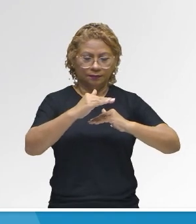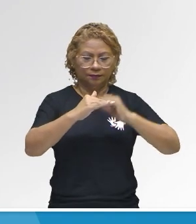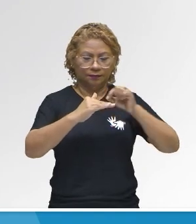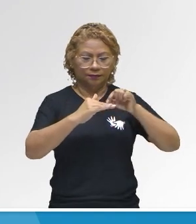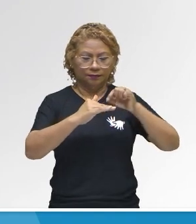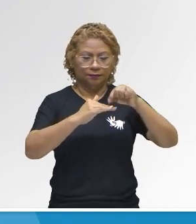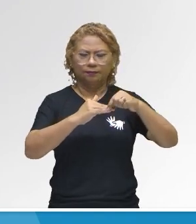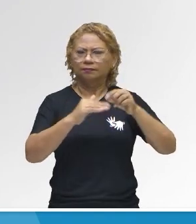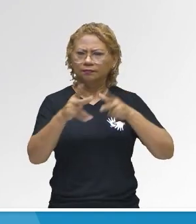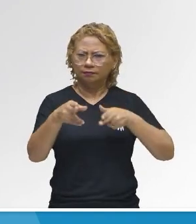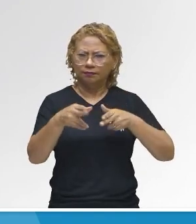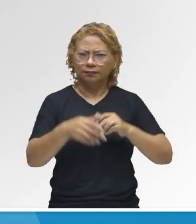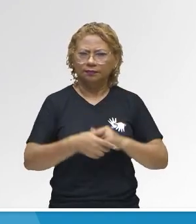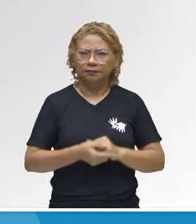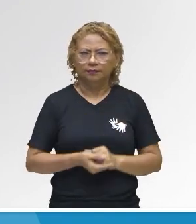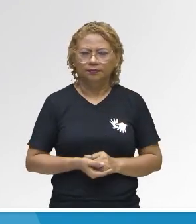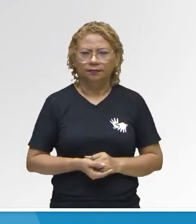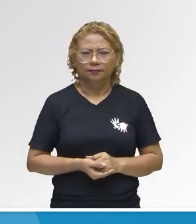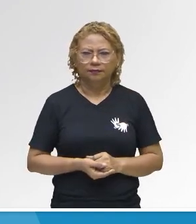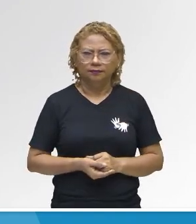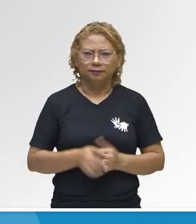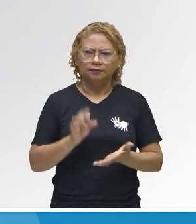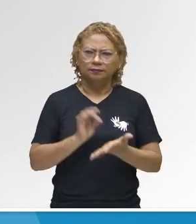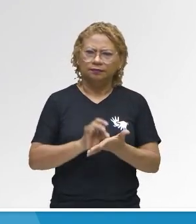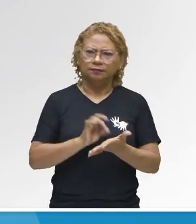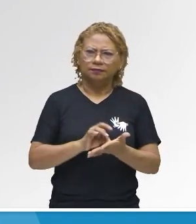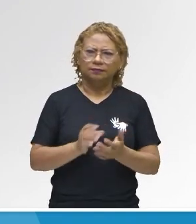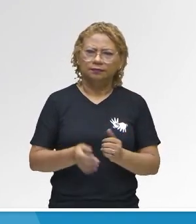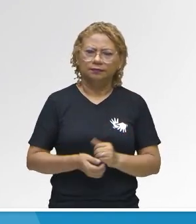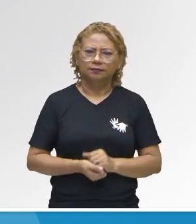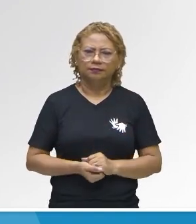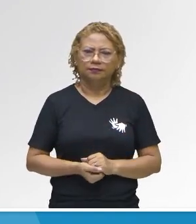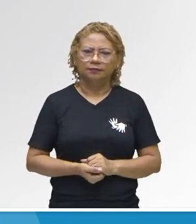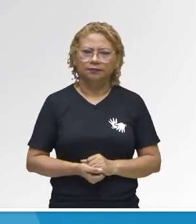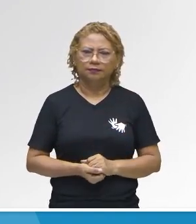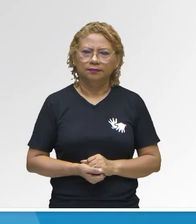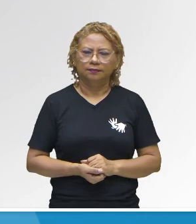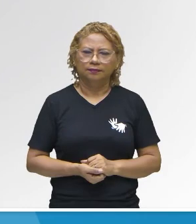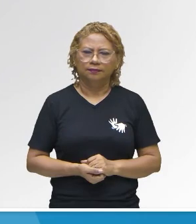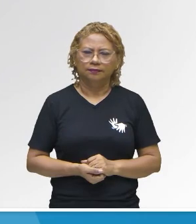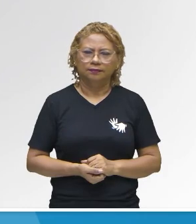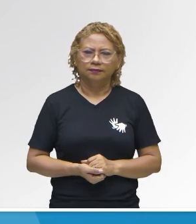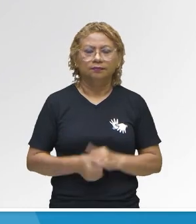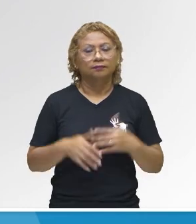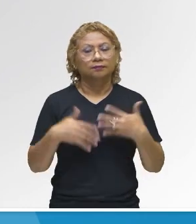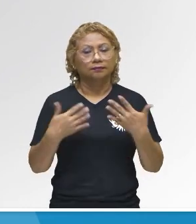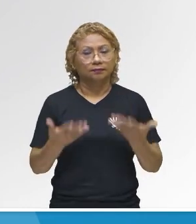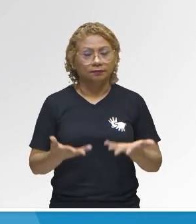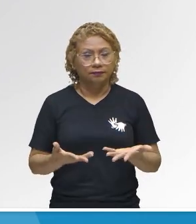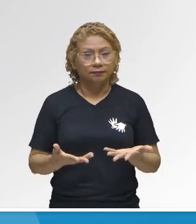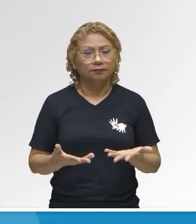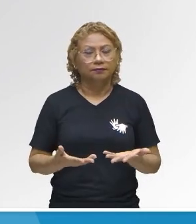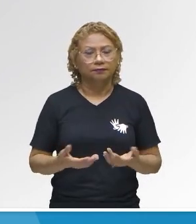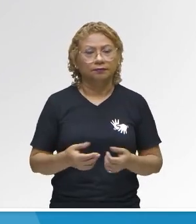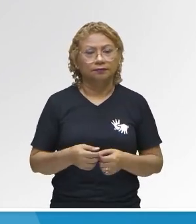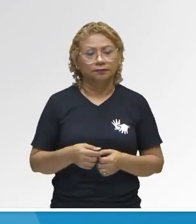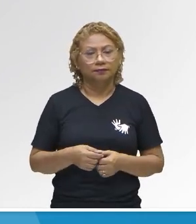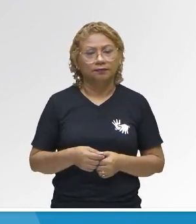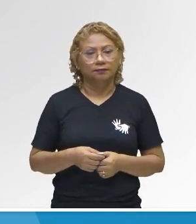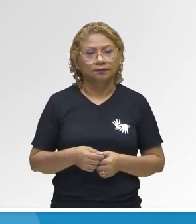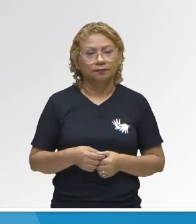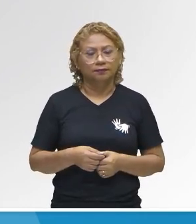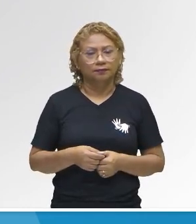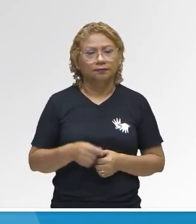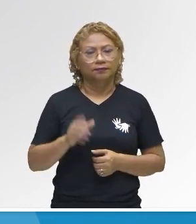deles e do outro. Será que isso é verdade? Né? Essa afirmação também, meus amigos, ela é